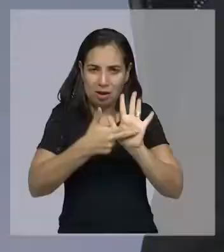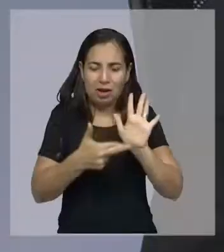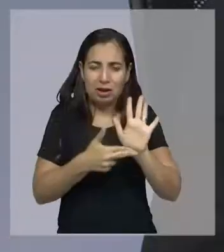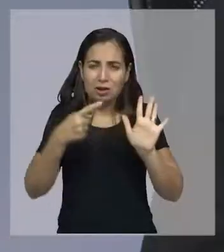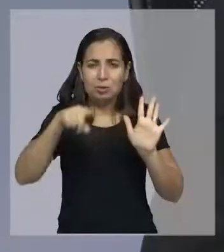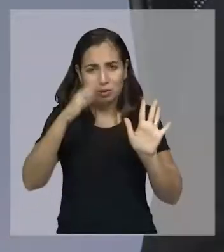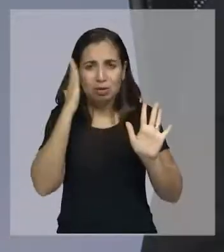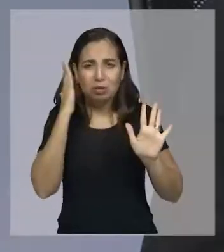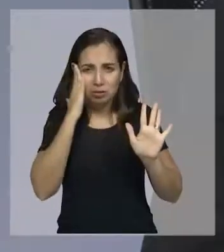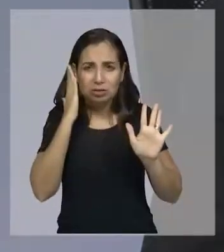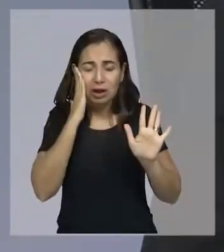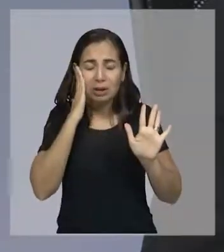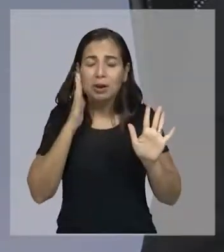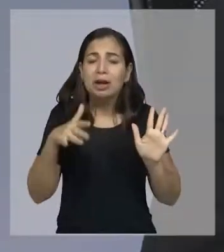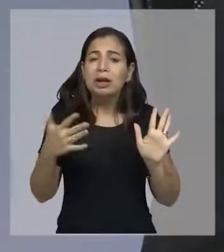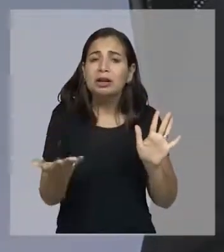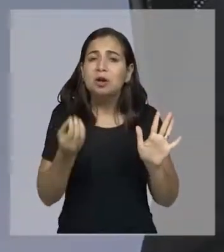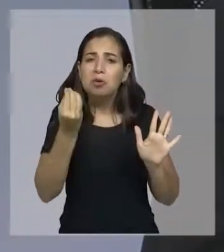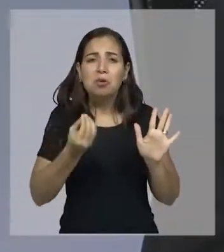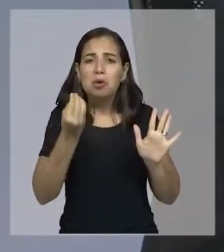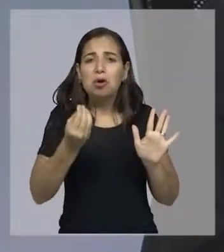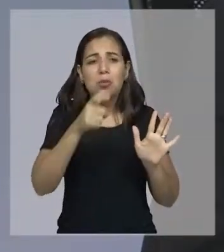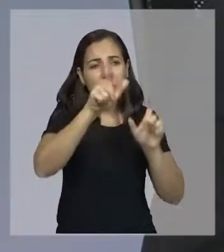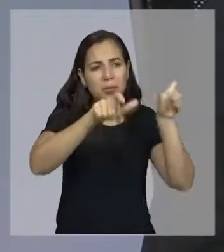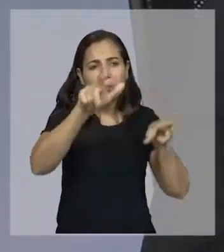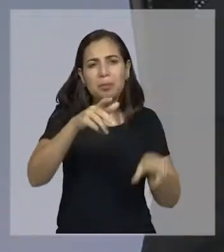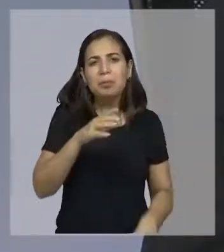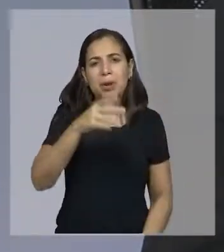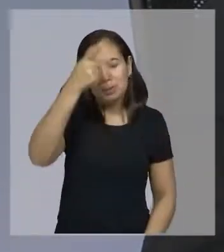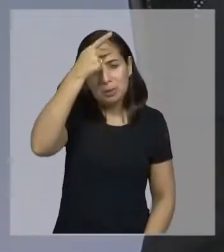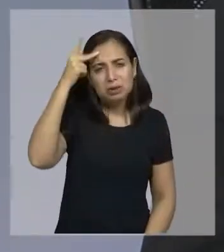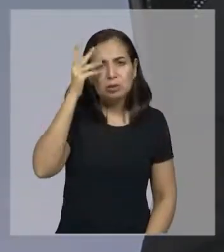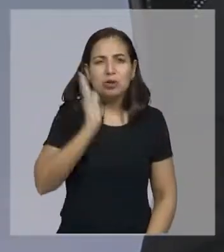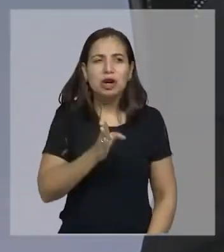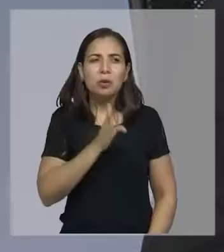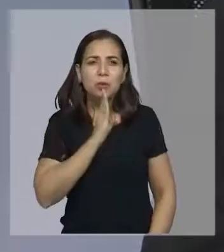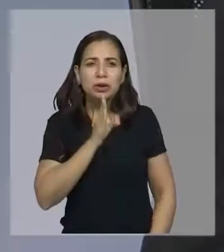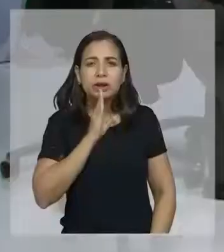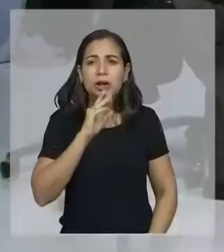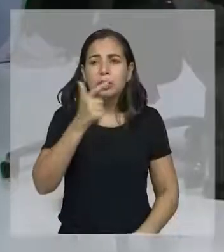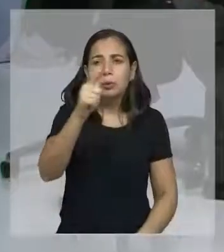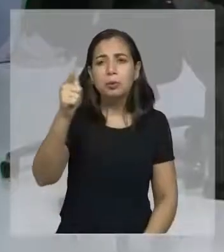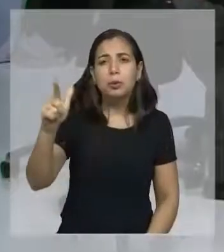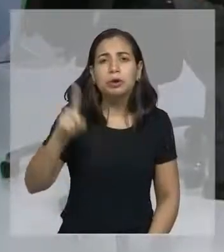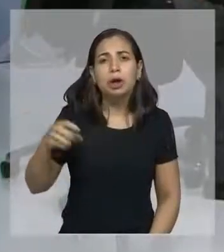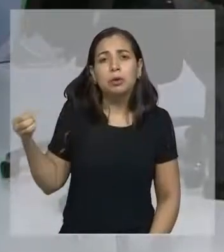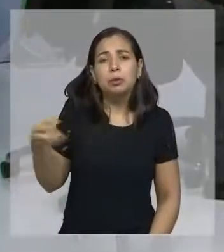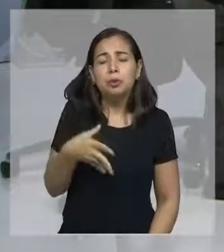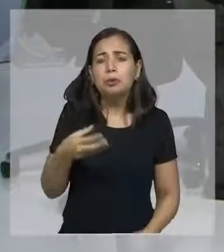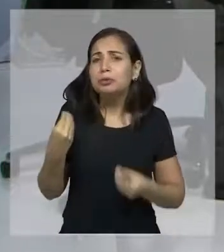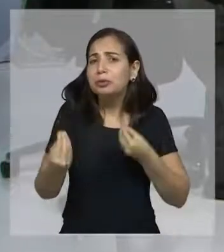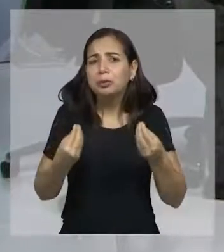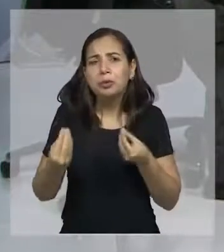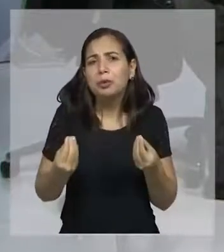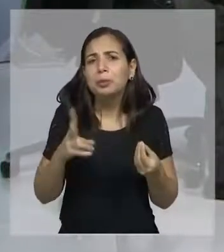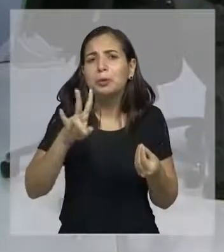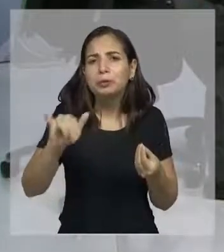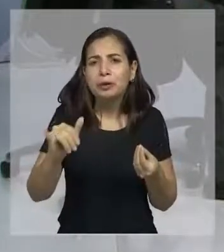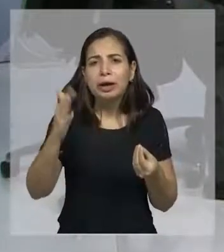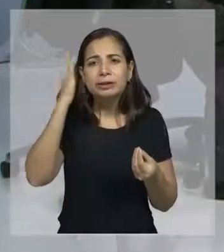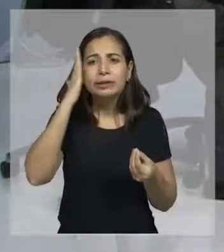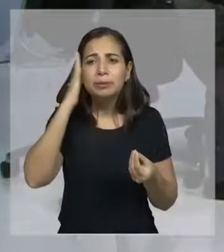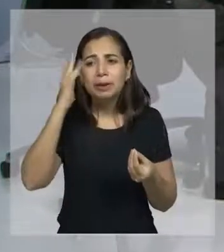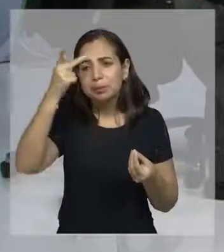as benesses que, de alguma forma, o poder já lhes concede. Então, nessa perspectiva, Roberto, para você, nós teremos aí um ambiente que, sob o ponto de